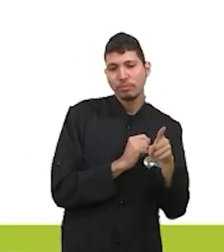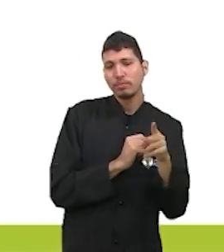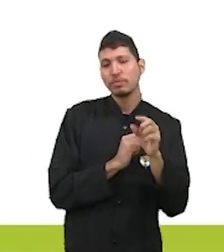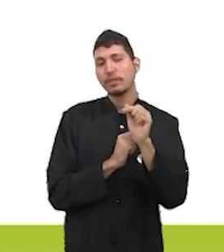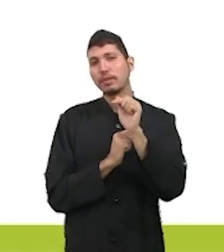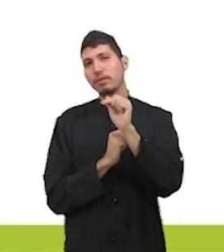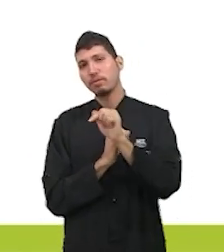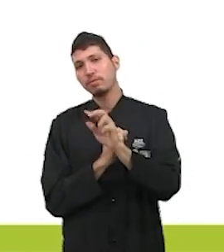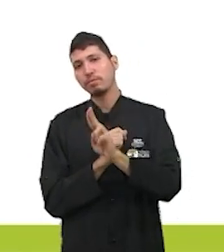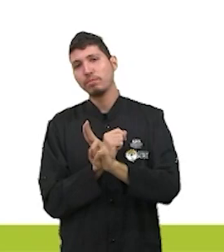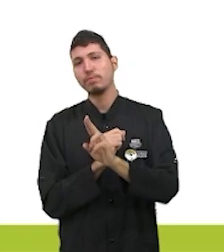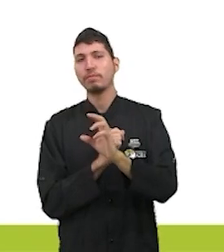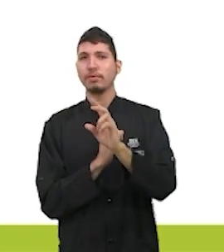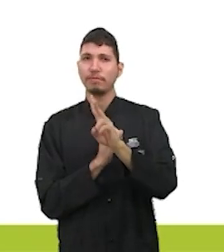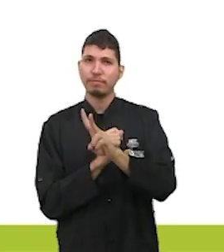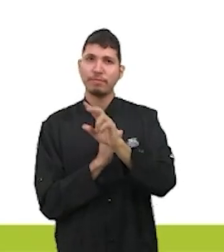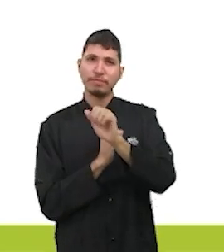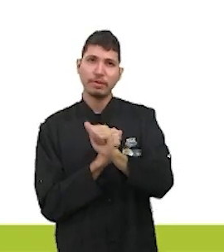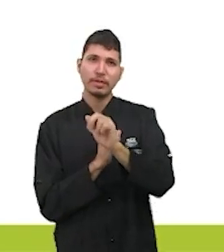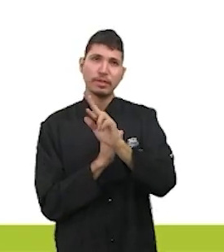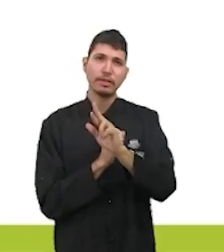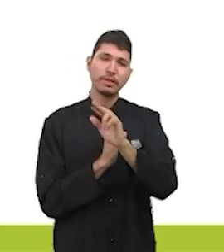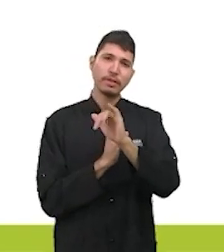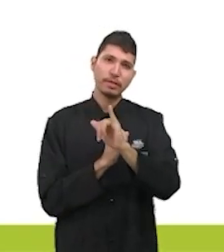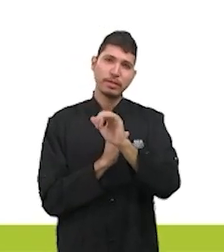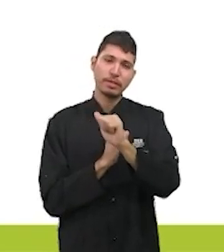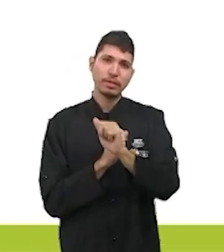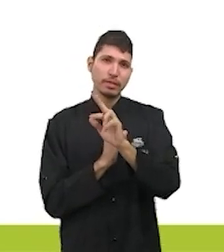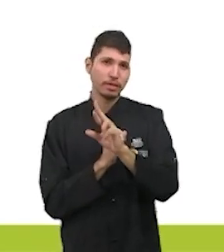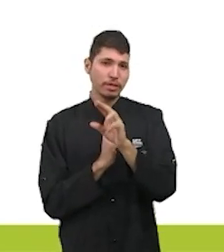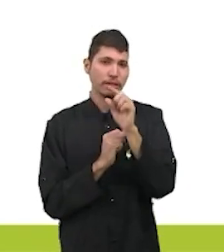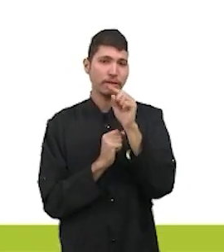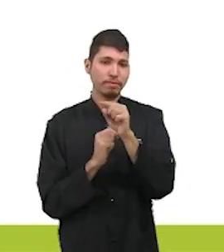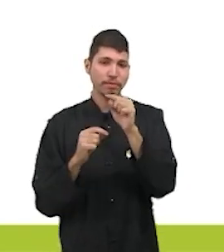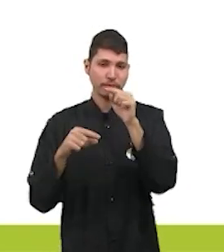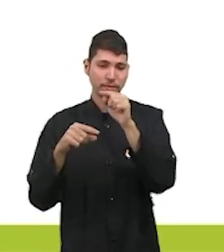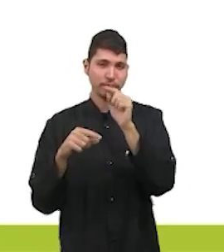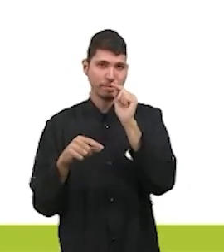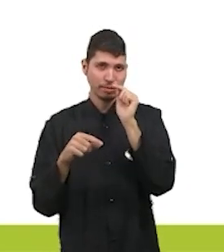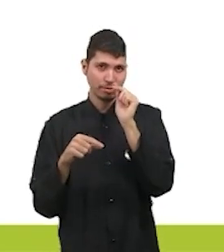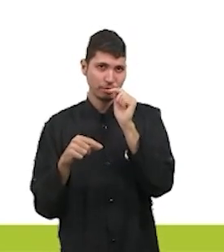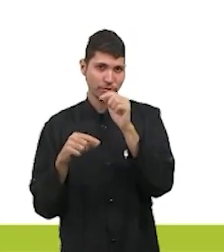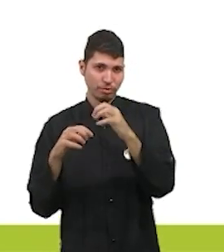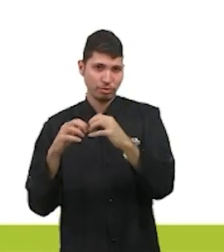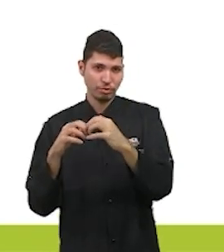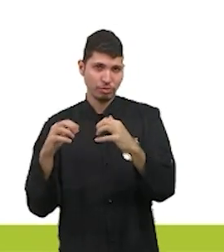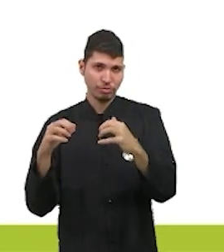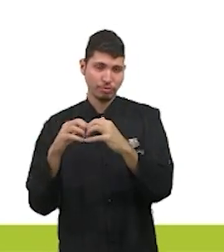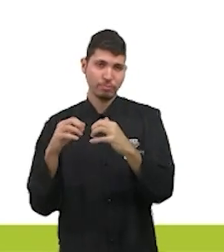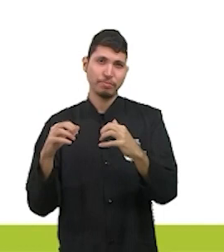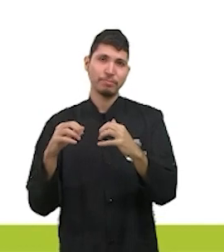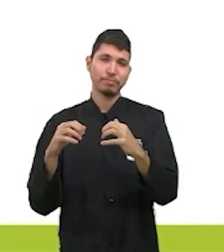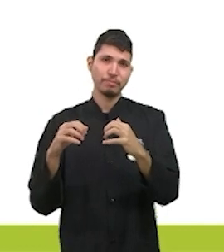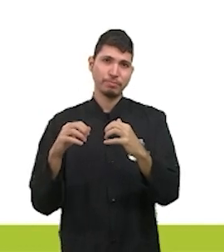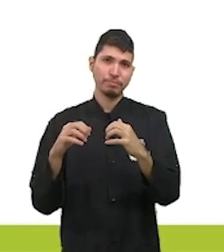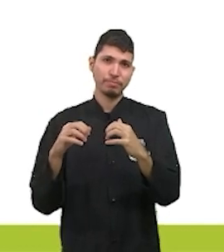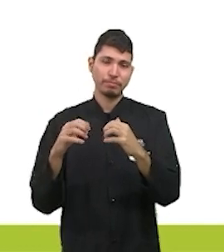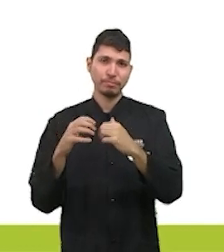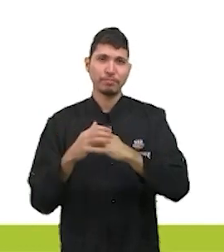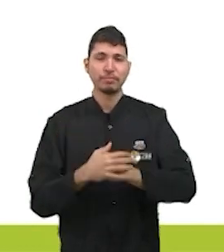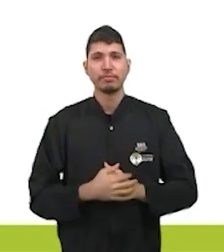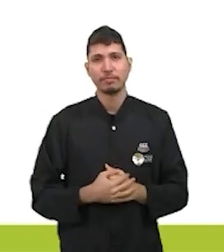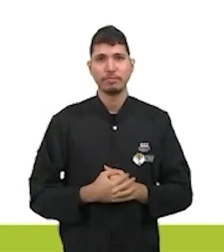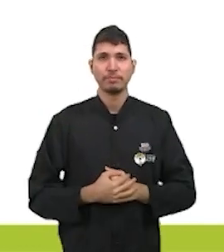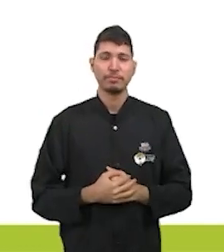variar, quer dizer o quê? Que ele vai dividir. E como as lâmpadas são iguais, ela vai dividir igualmente. O que acontece?